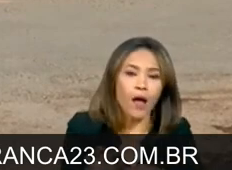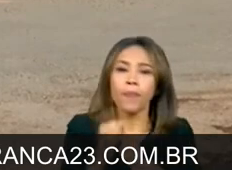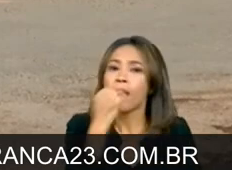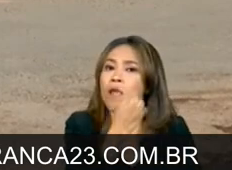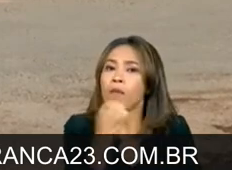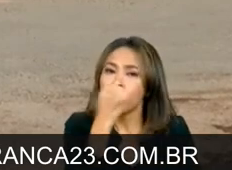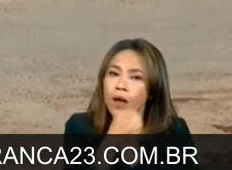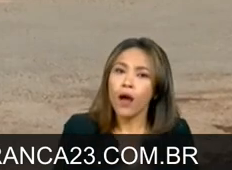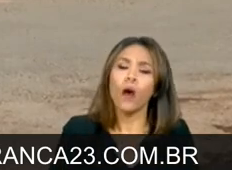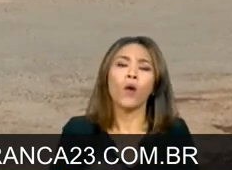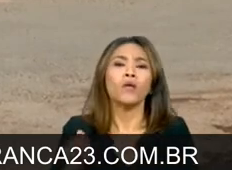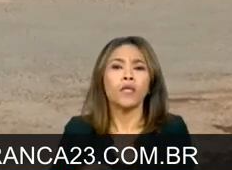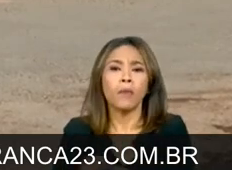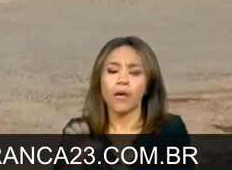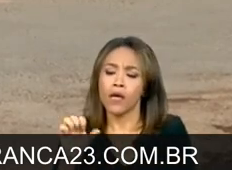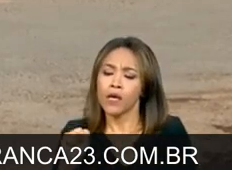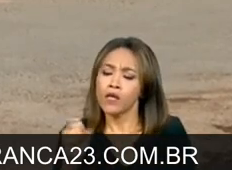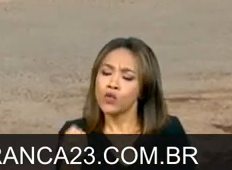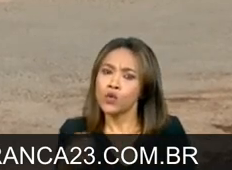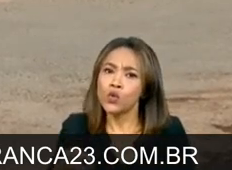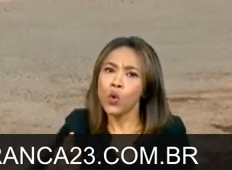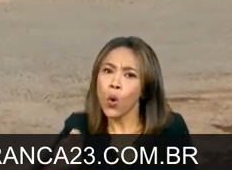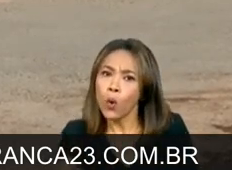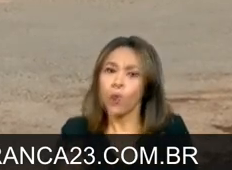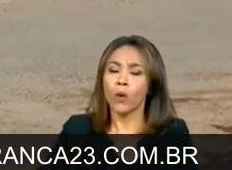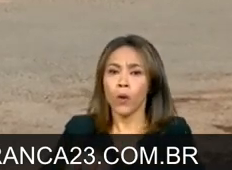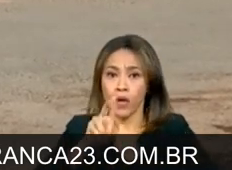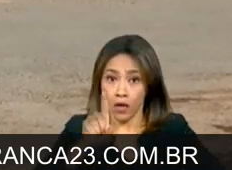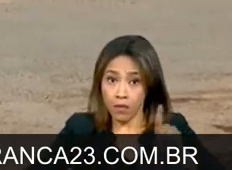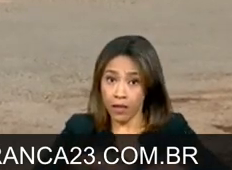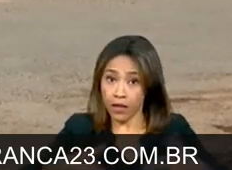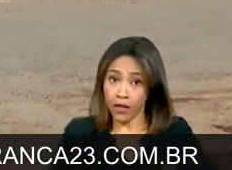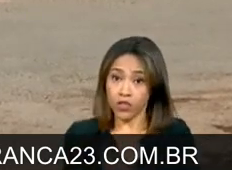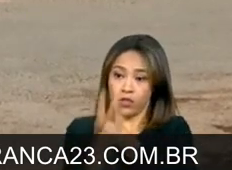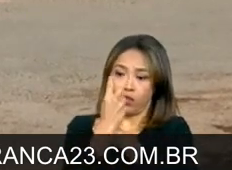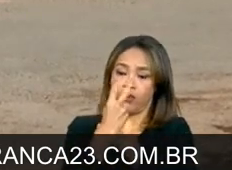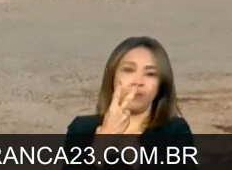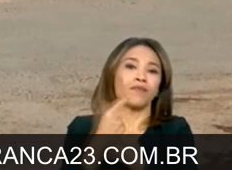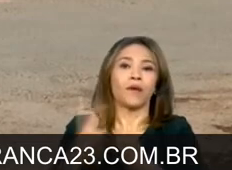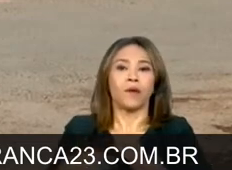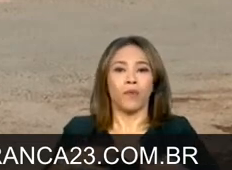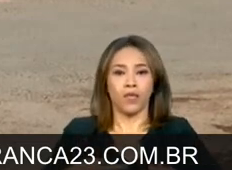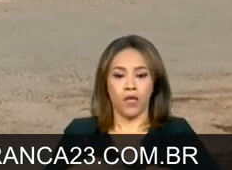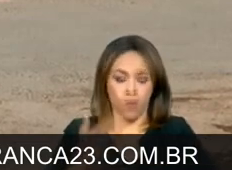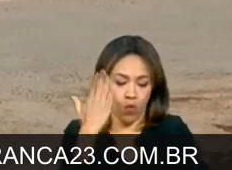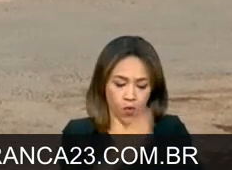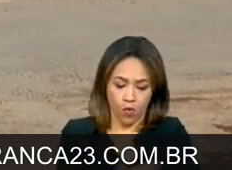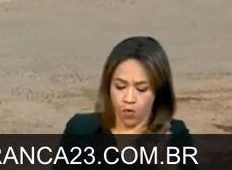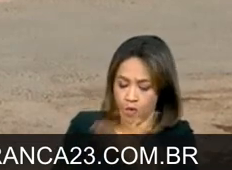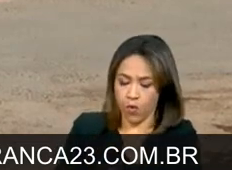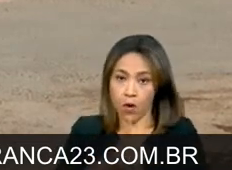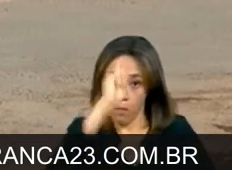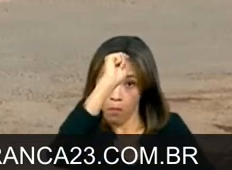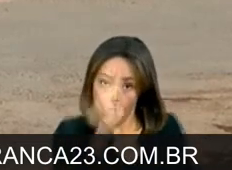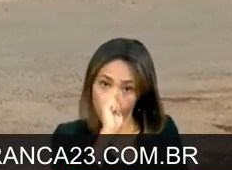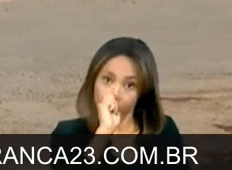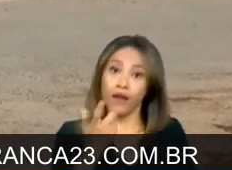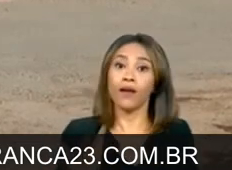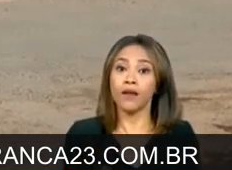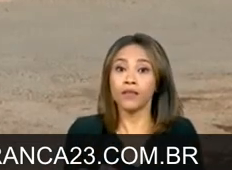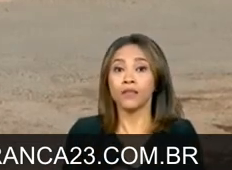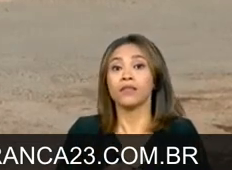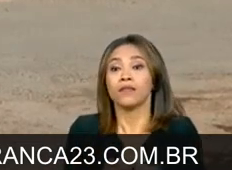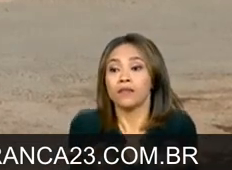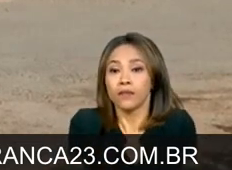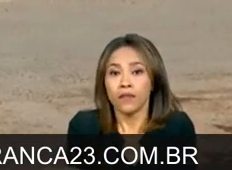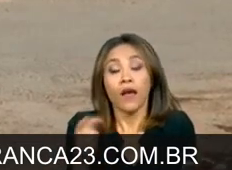soro fisiológico e equipamentos obrigatórios de proteção individual, como uniformes de manga longa, bonés e touca. São